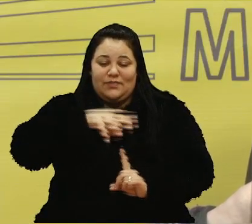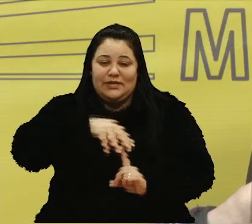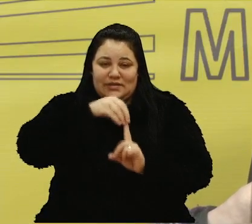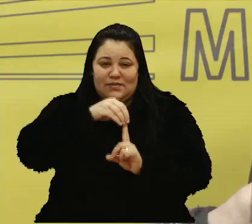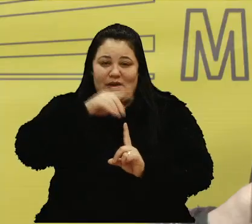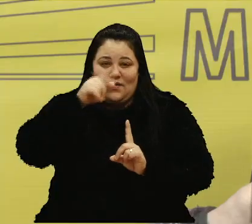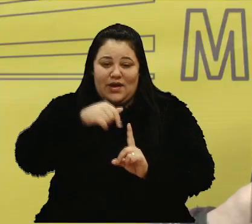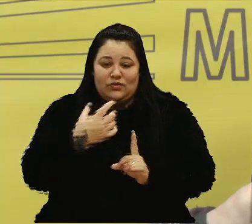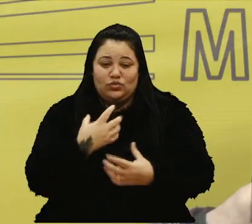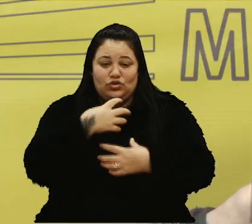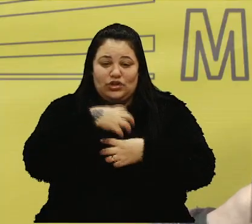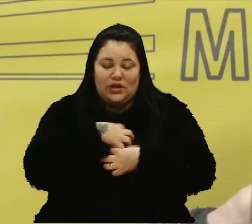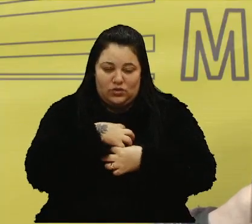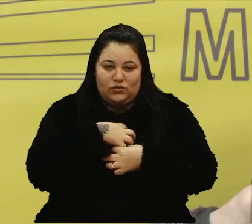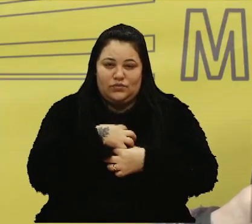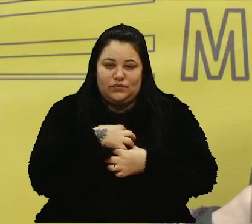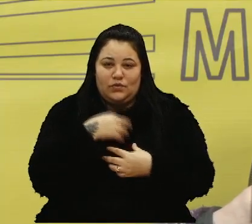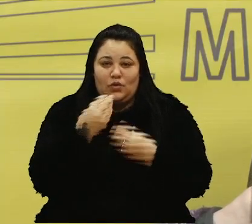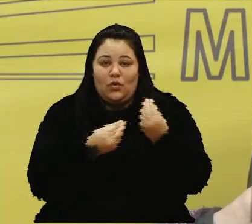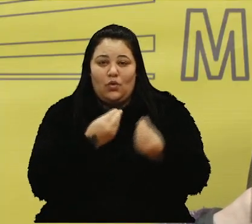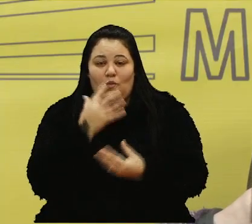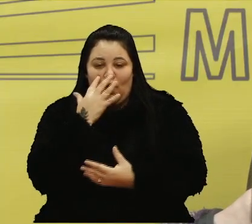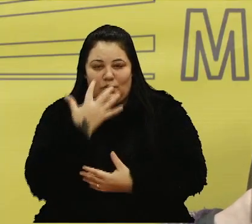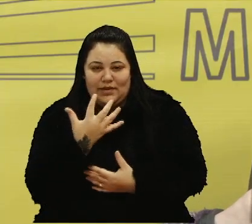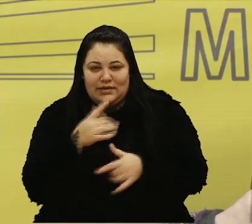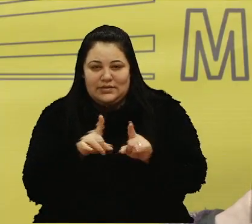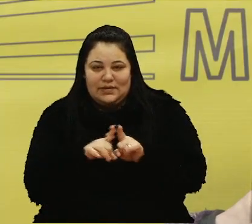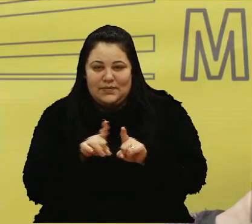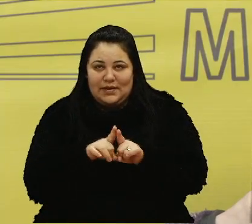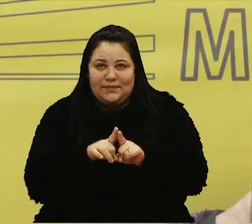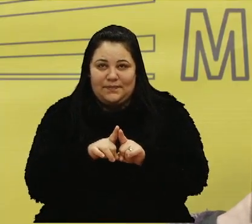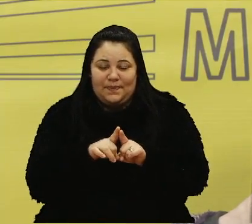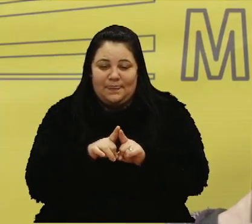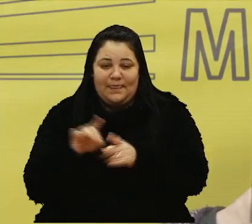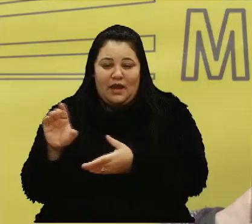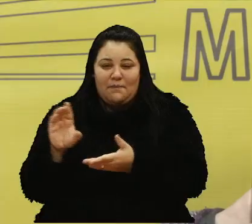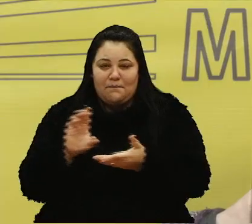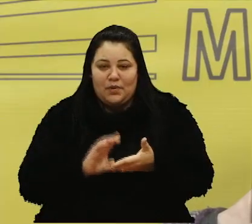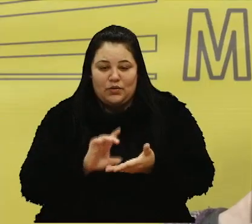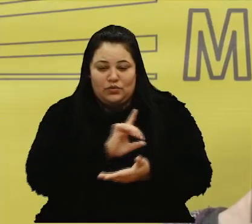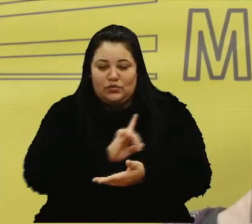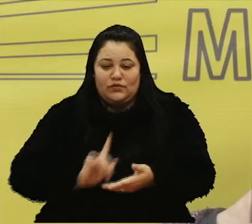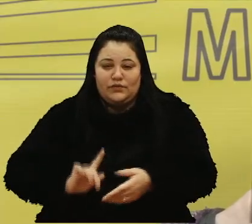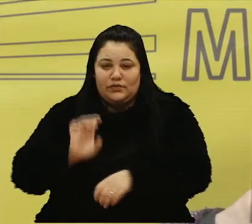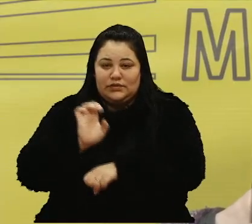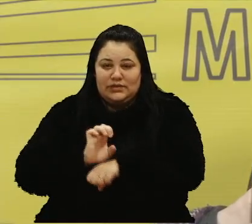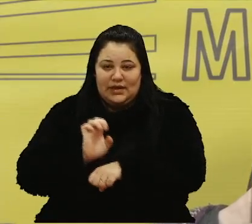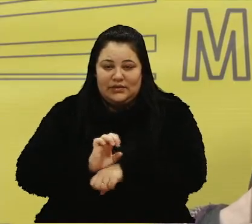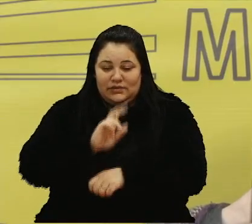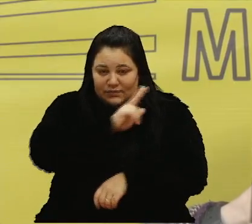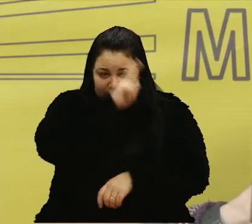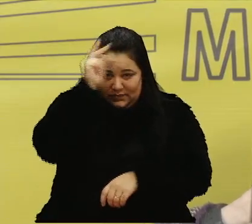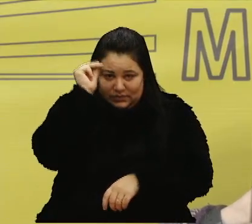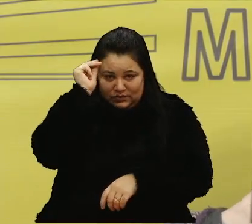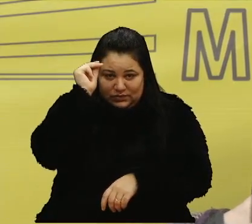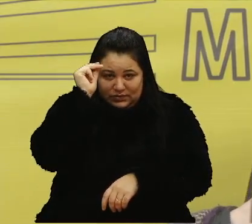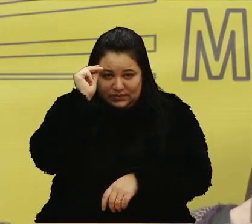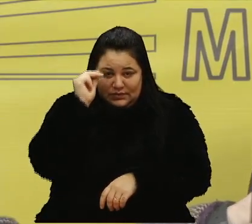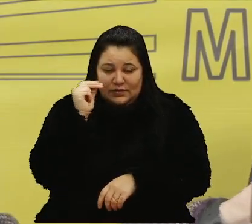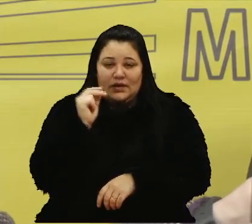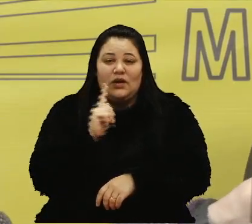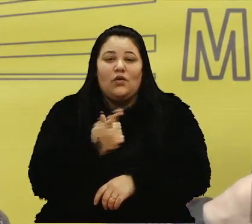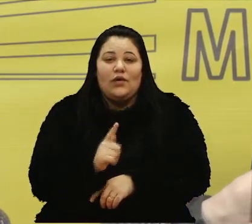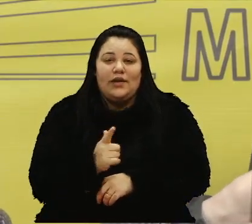foi a forma como isso está acontecendo, através de subsídio do governo do Estado, da Prefeitura de Goiânia e das prefeituras